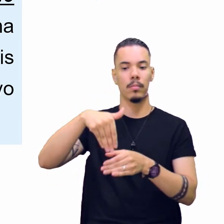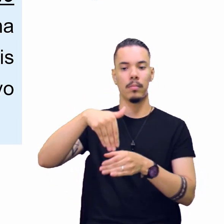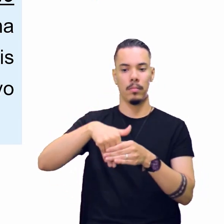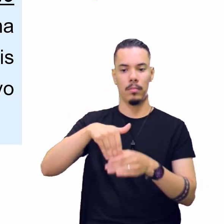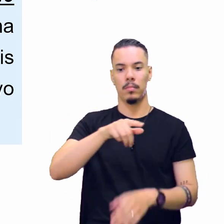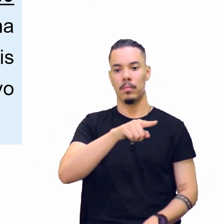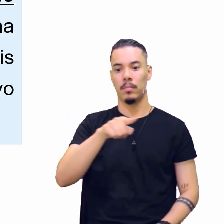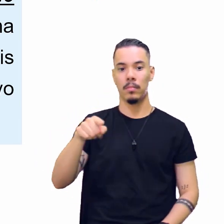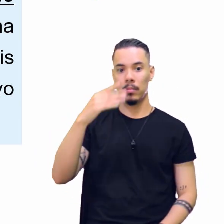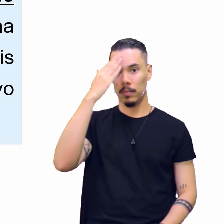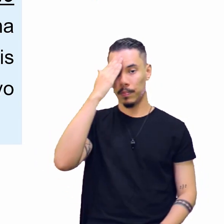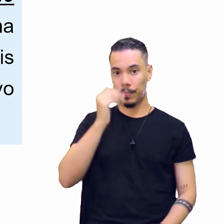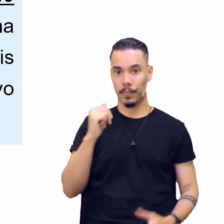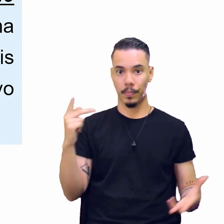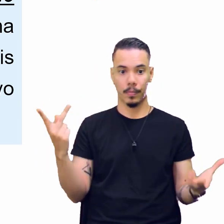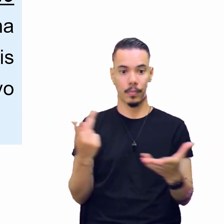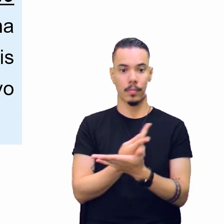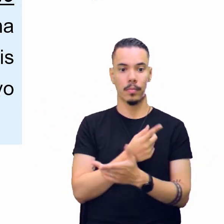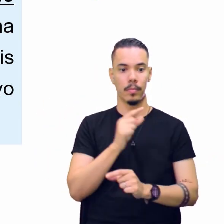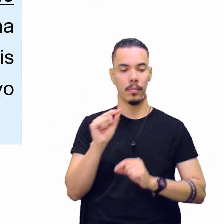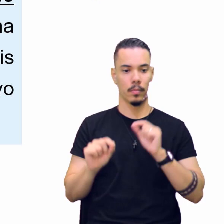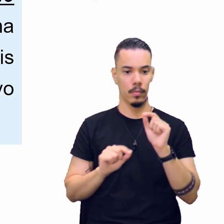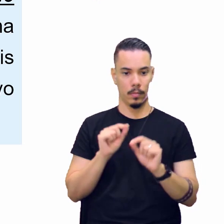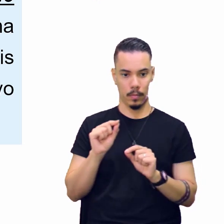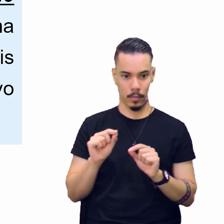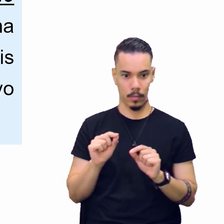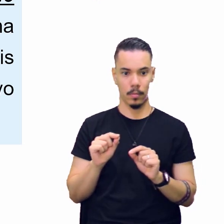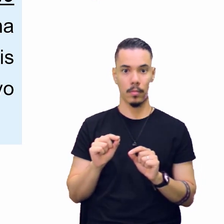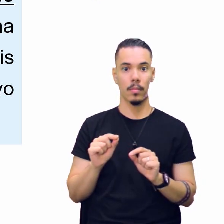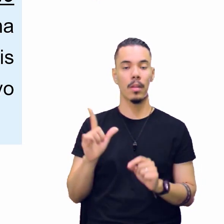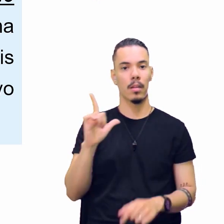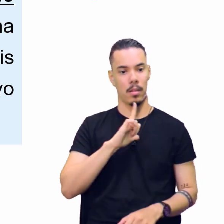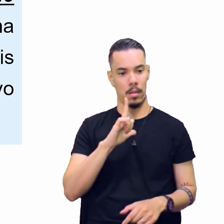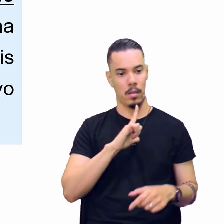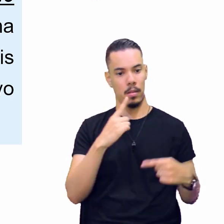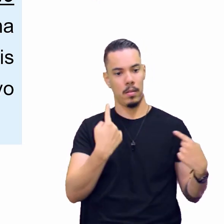eleitoral, acontece bastante. A gente pode ver debate